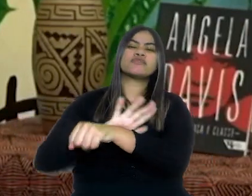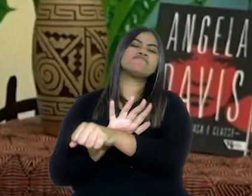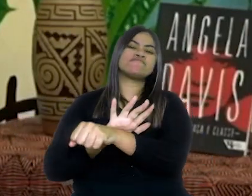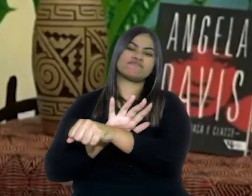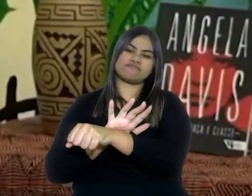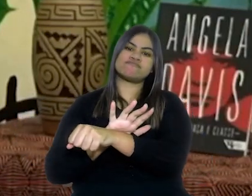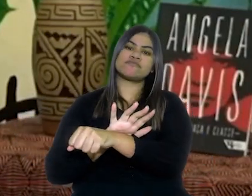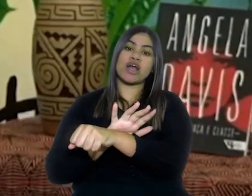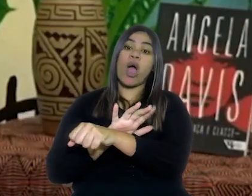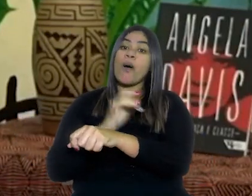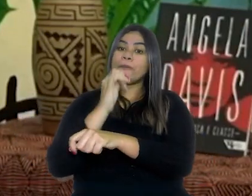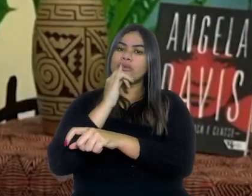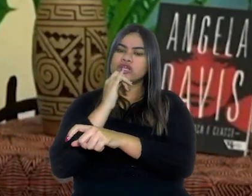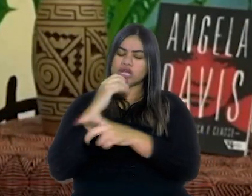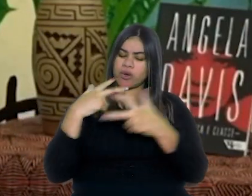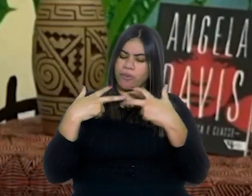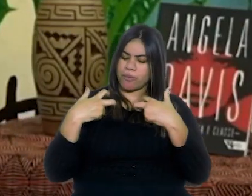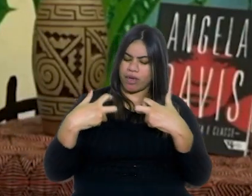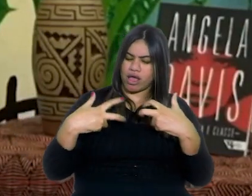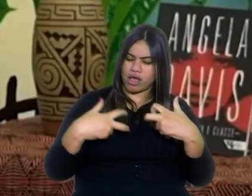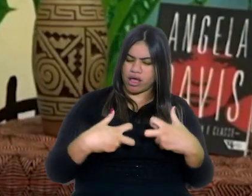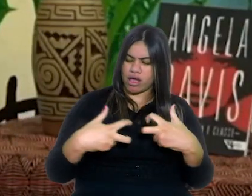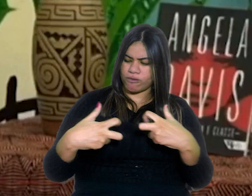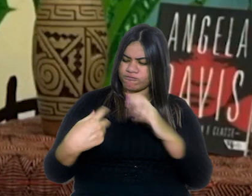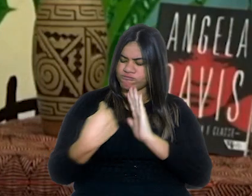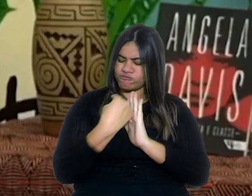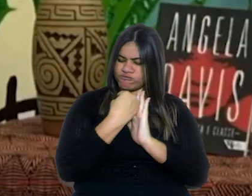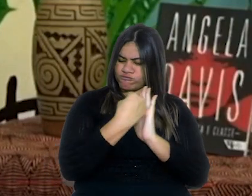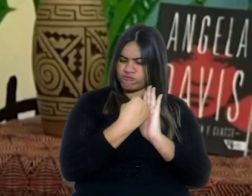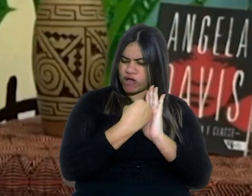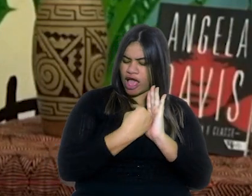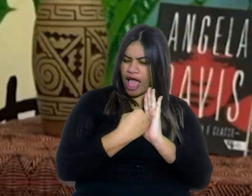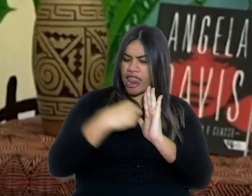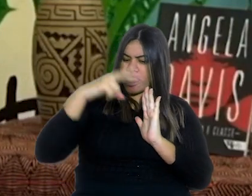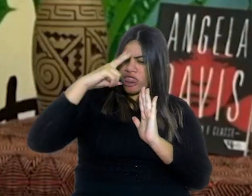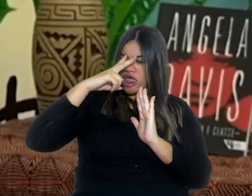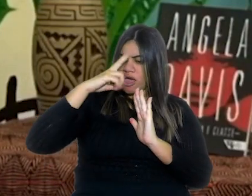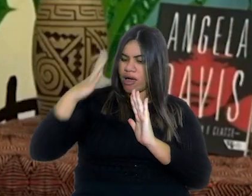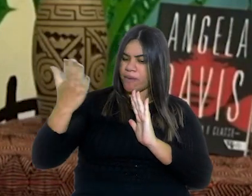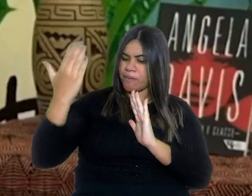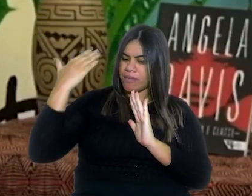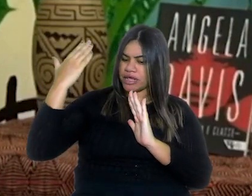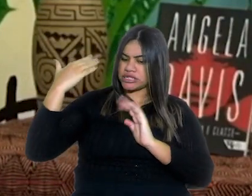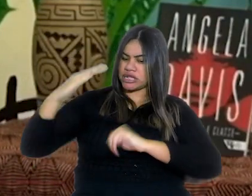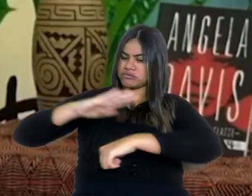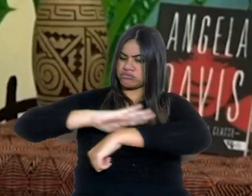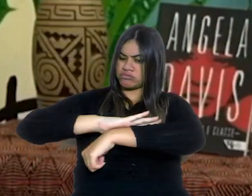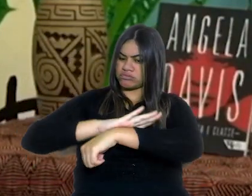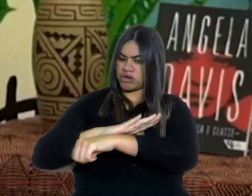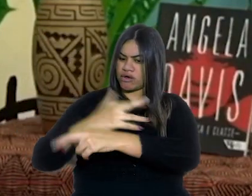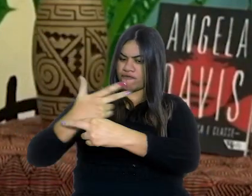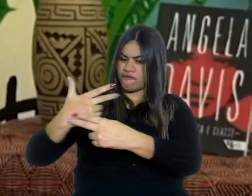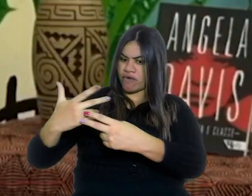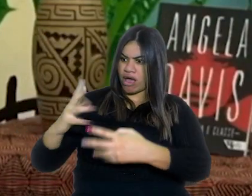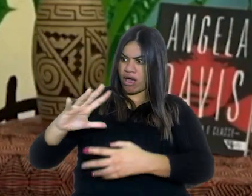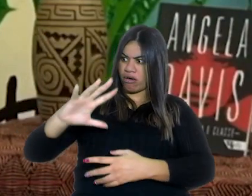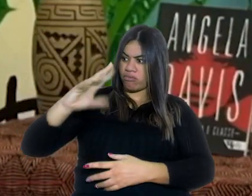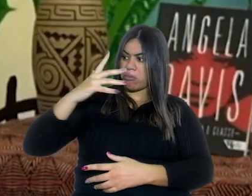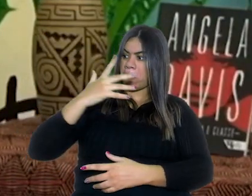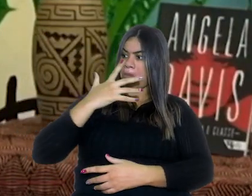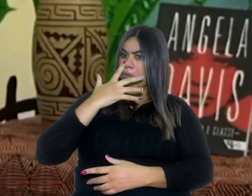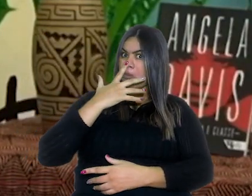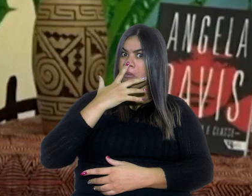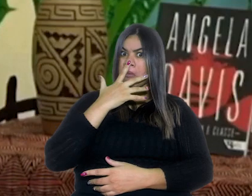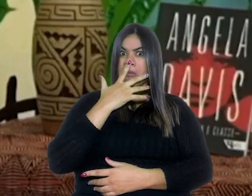que a gente começa a se perceber, a gente começa a lembrar de várias questões que o racismo